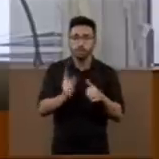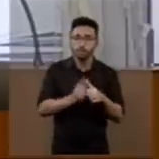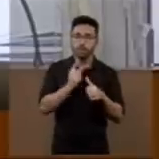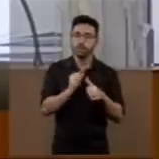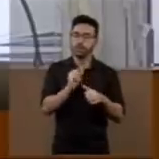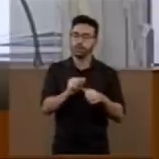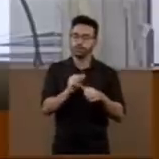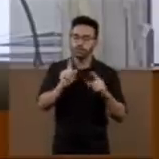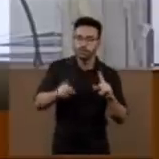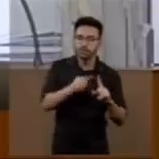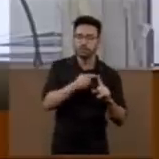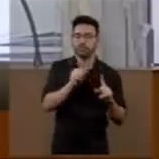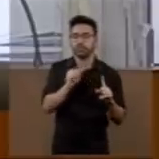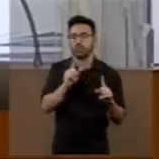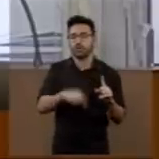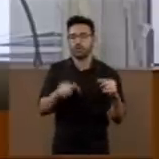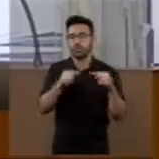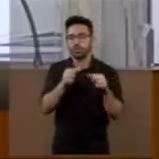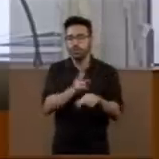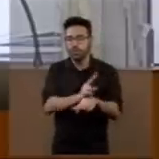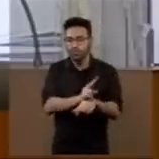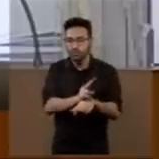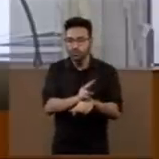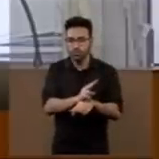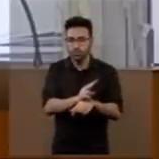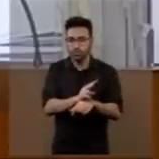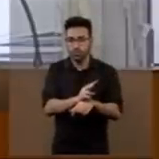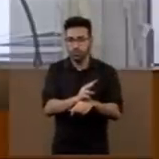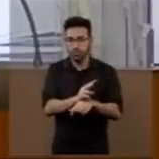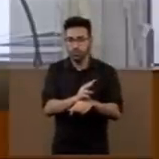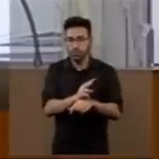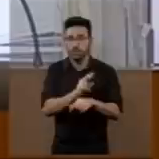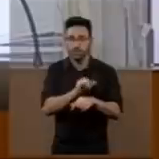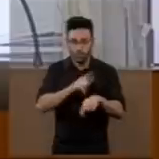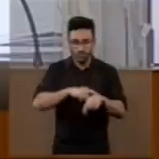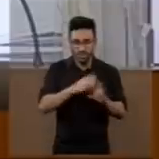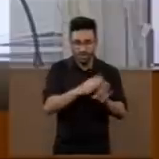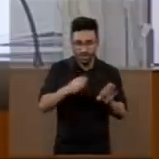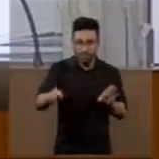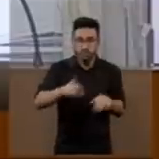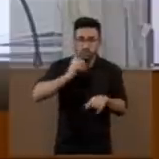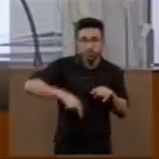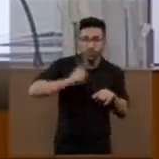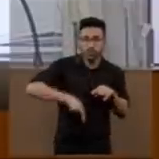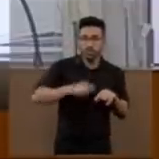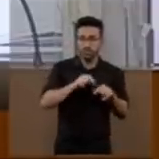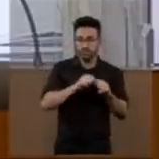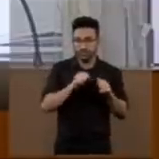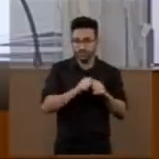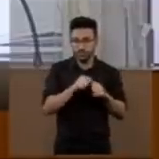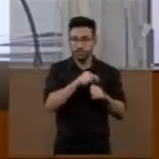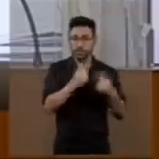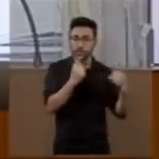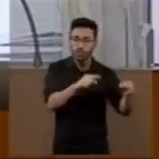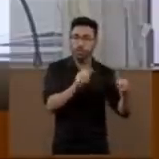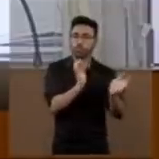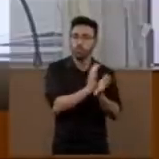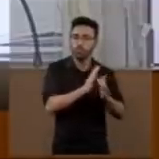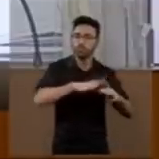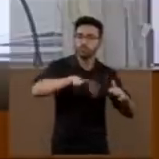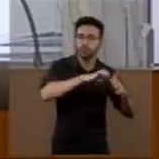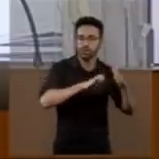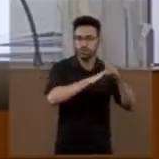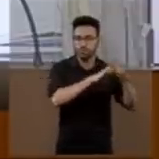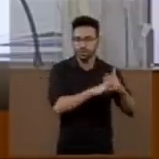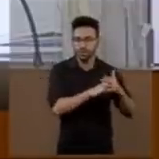ordem de desafios refere-se ao controle da validade da própria restrição. Como as restrições ao exercício profissional e à atividade econômica